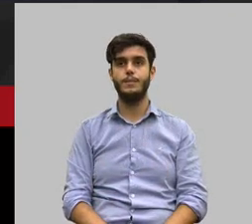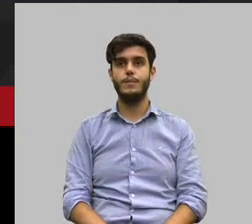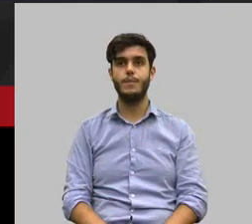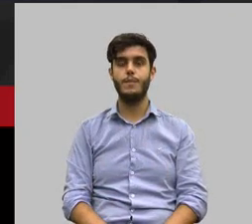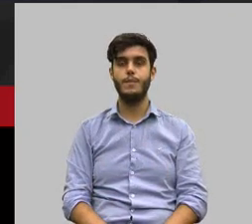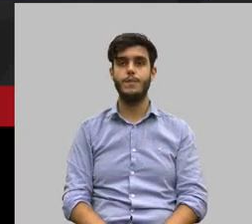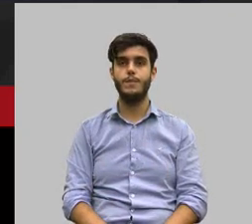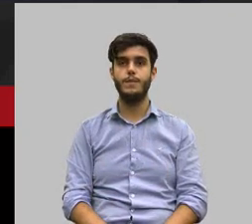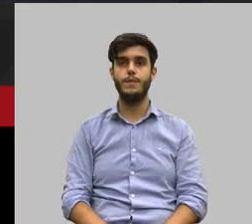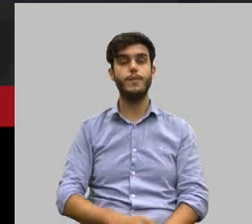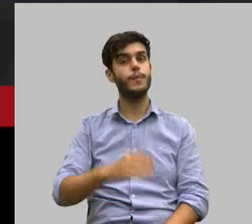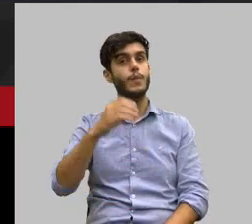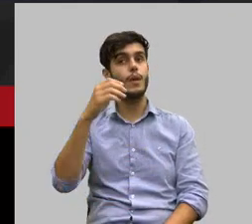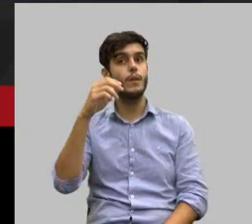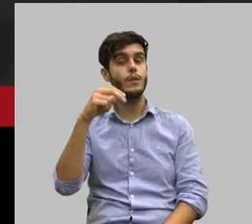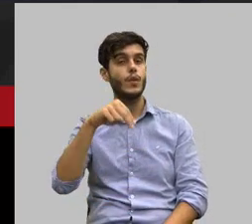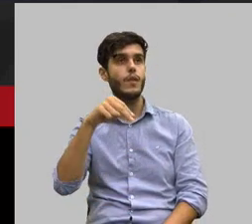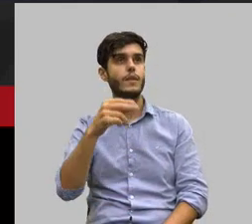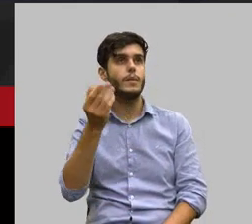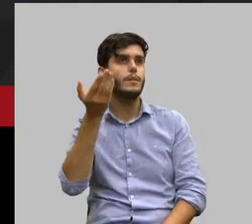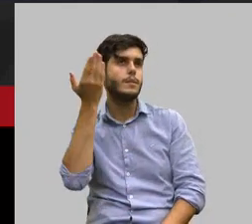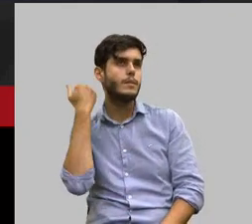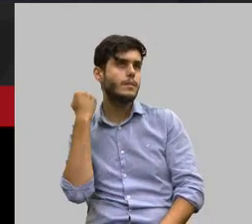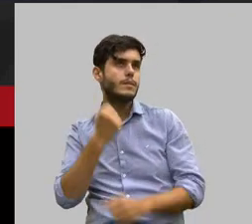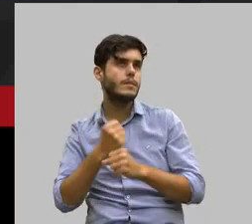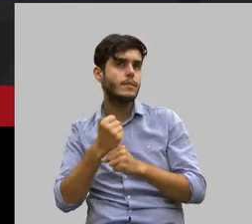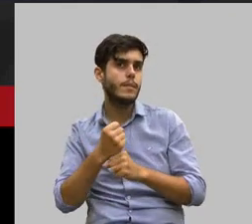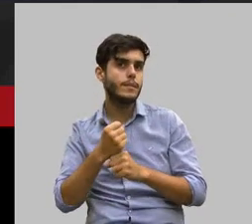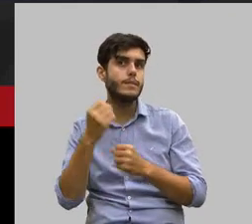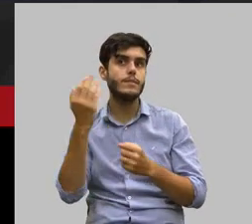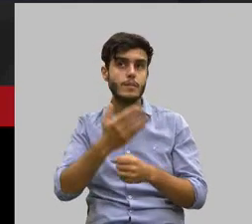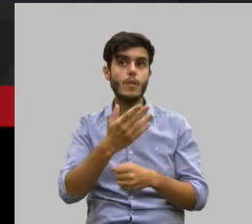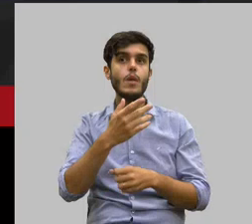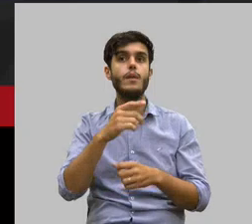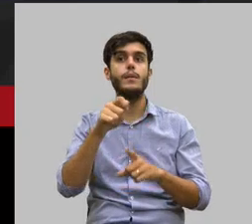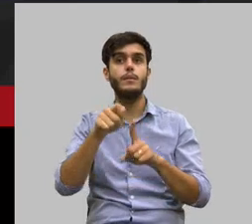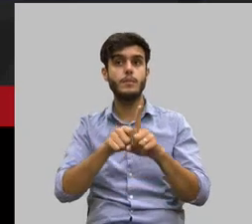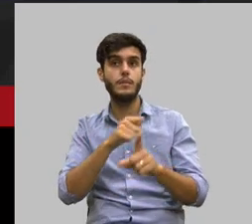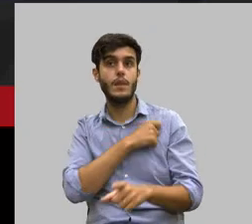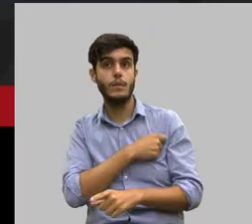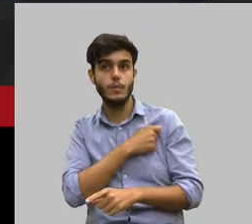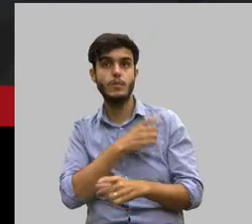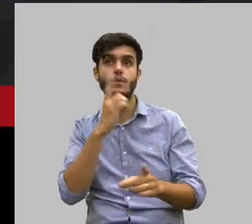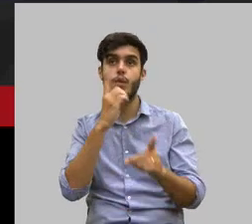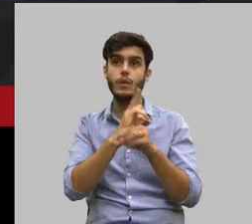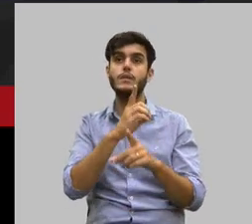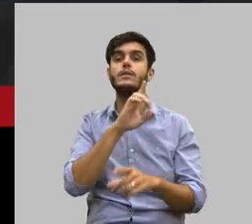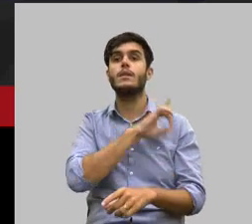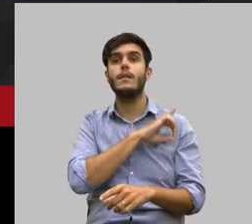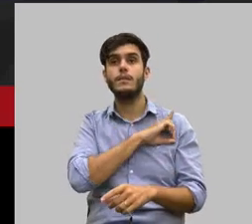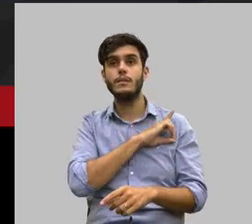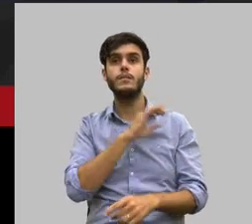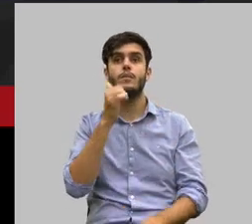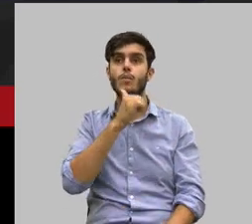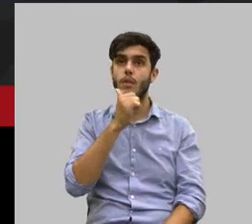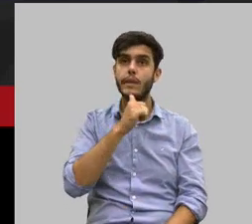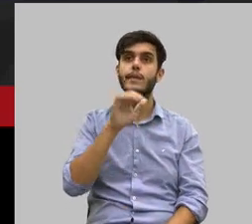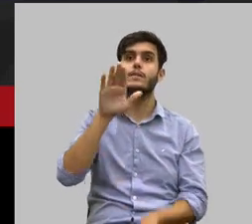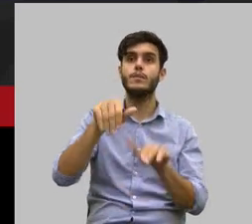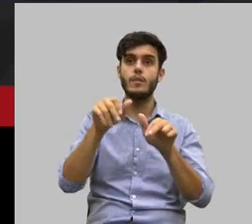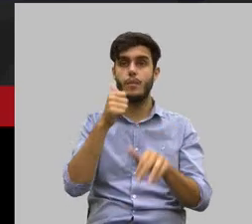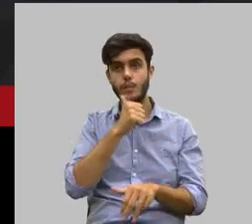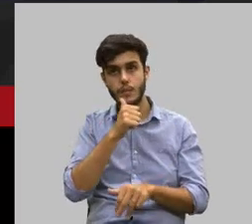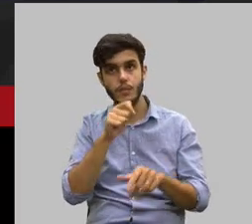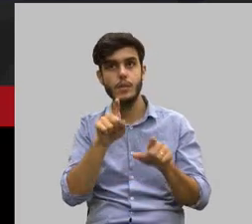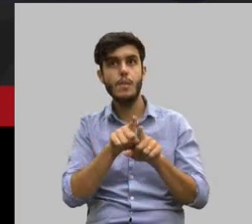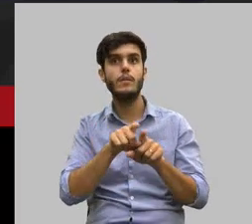passado e temos outros já programado agora para o mês de agosto inclusive com convite à bancada feminina desta casa